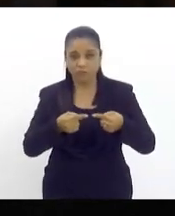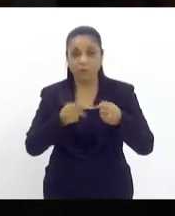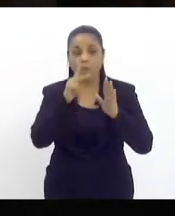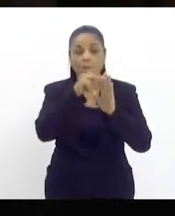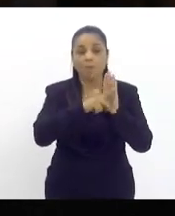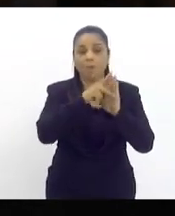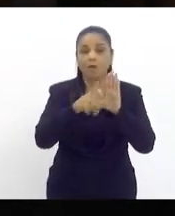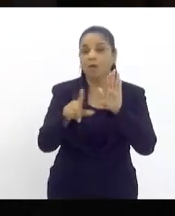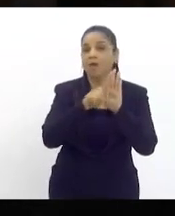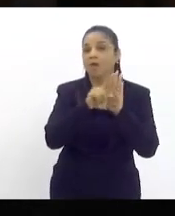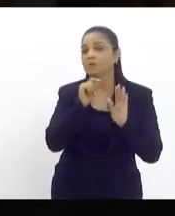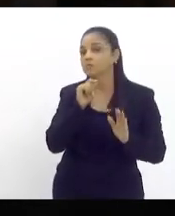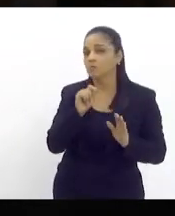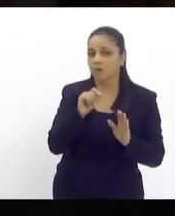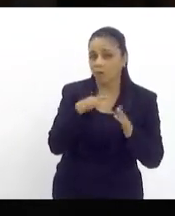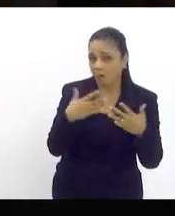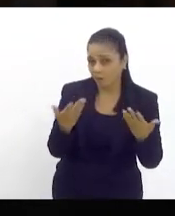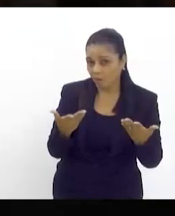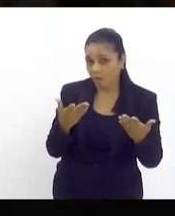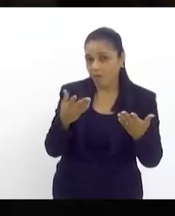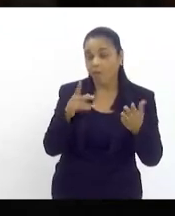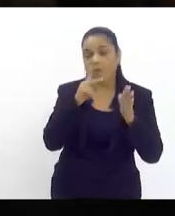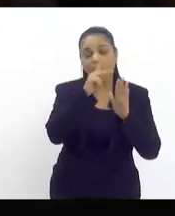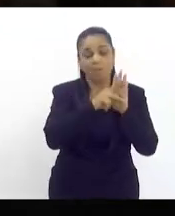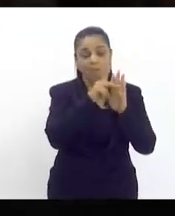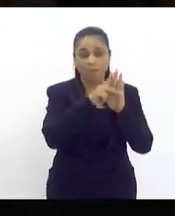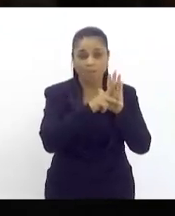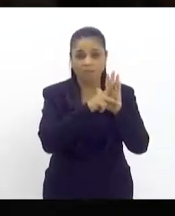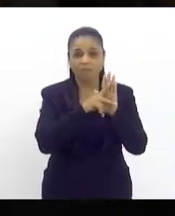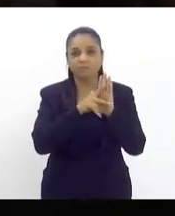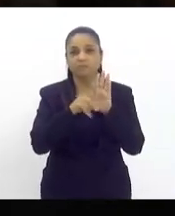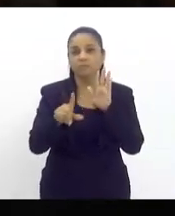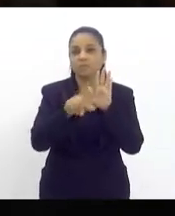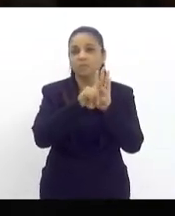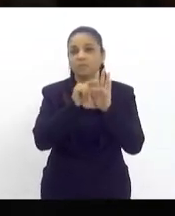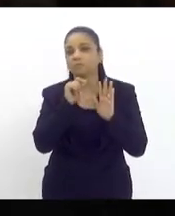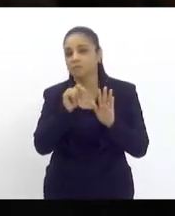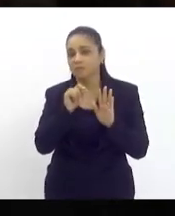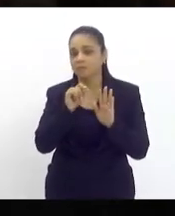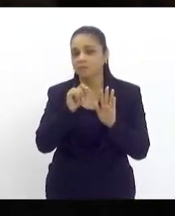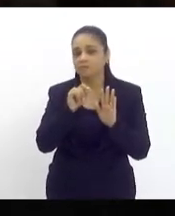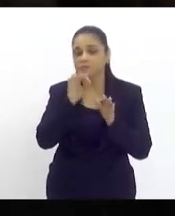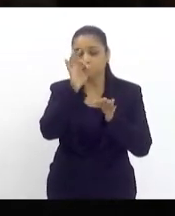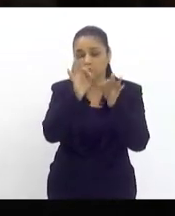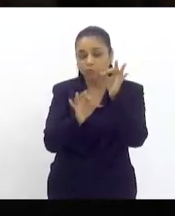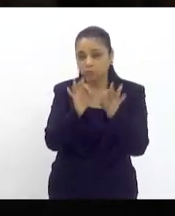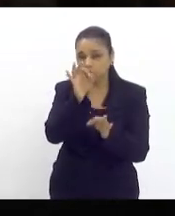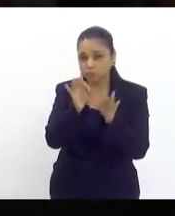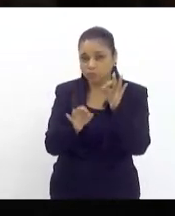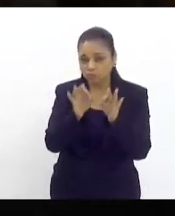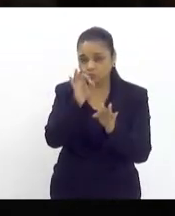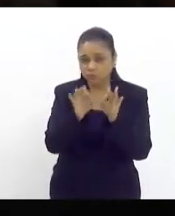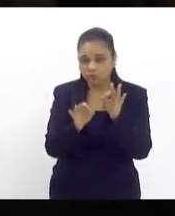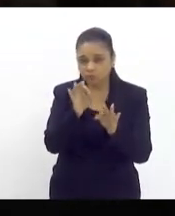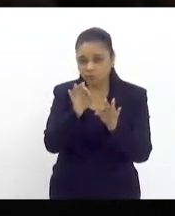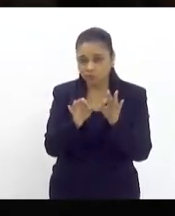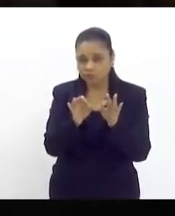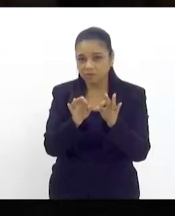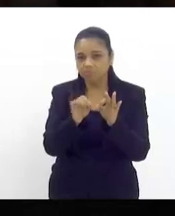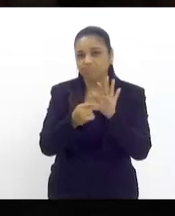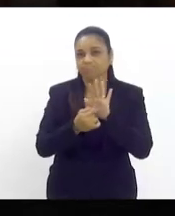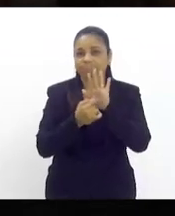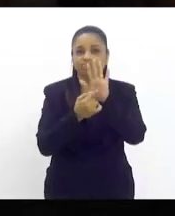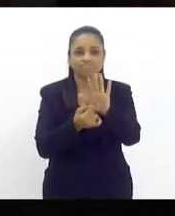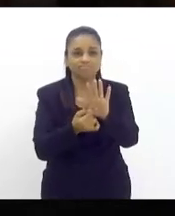nosso projeto de lei portanto nosso projeto de lei é um projeto de lei que já é para fazer justiça tinha sido